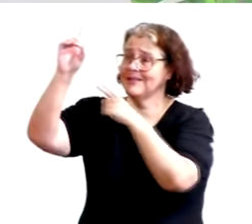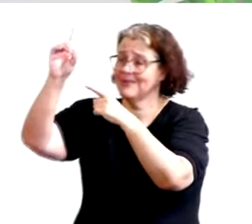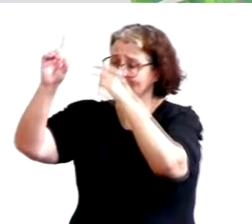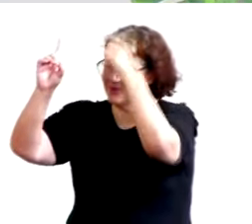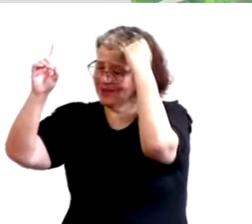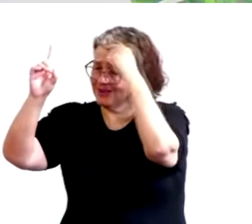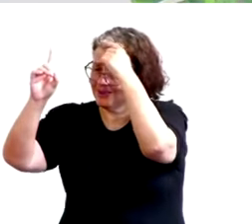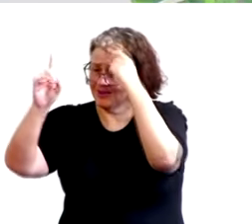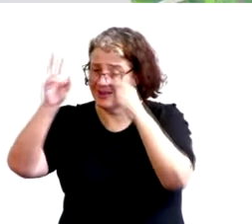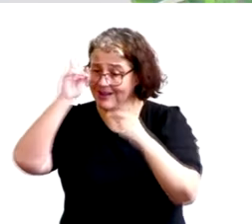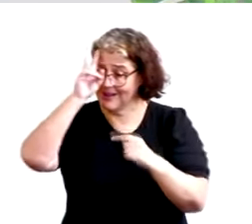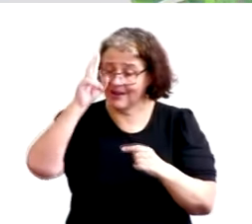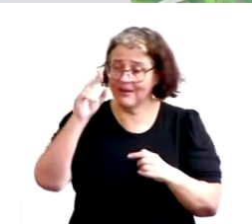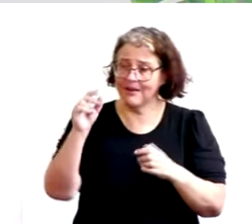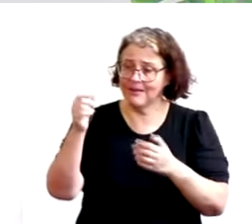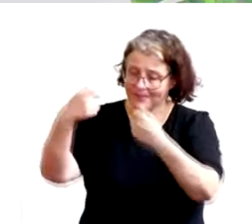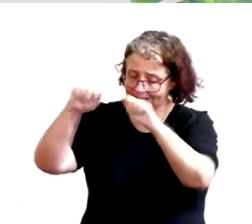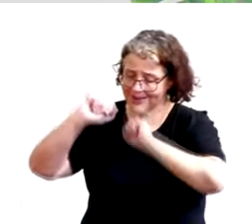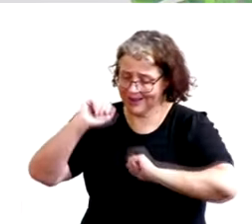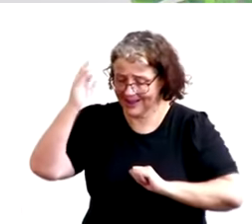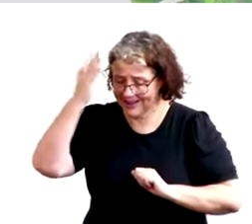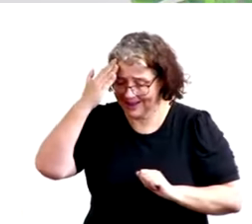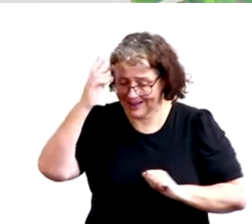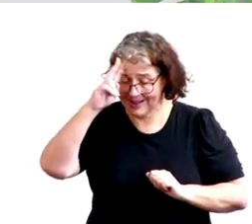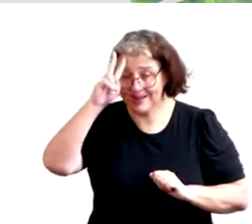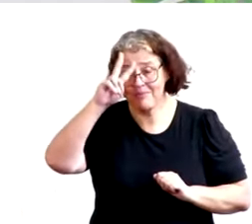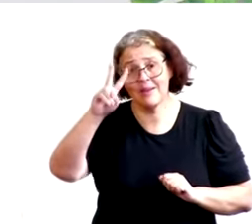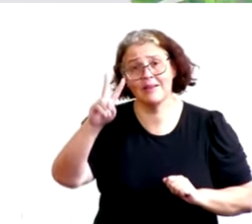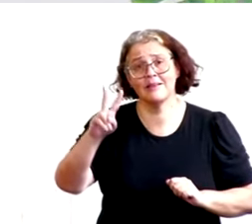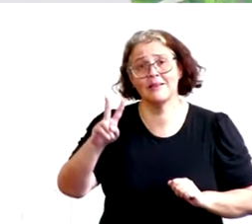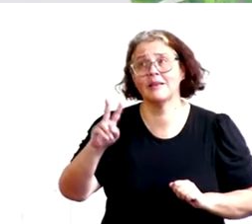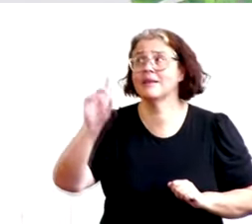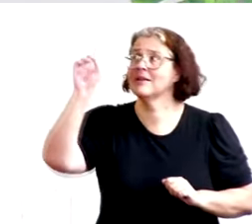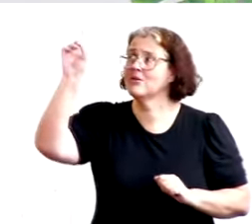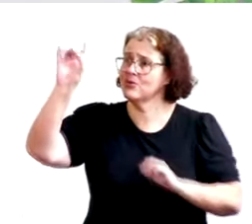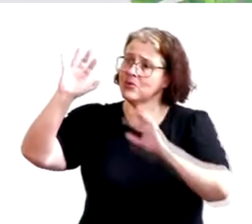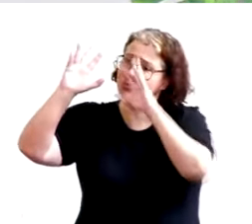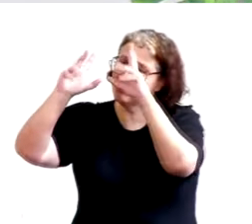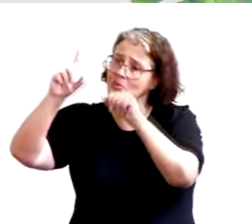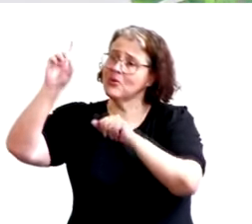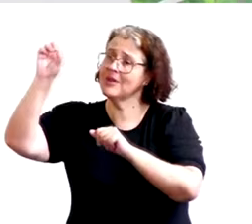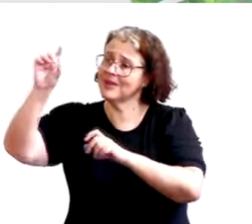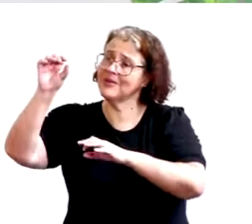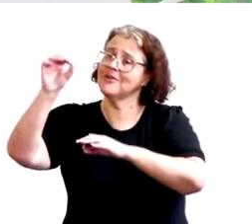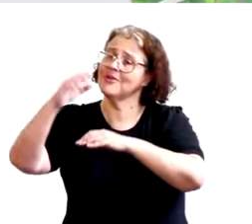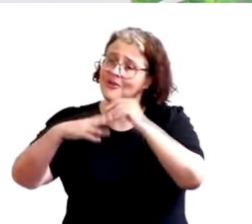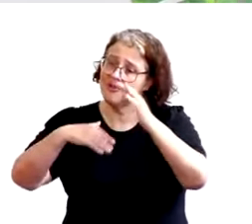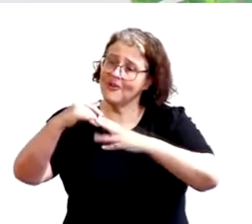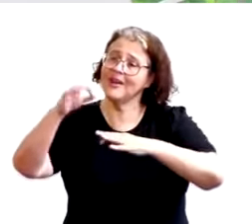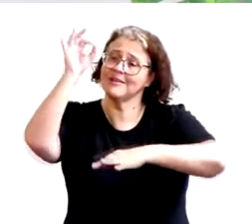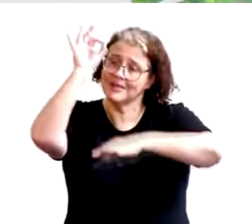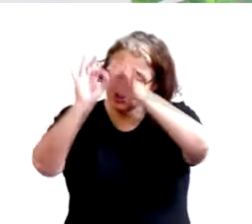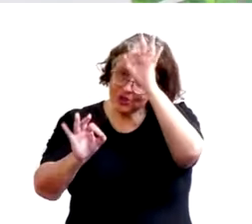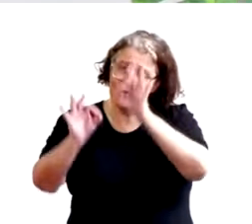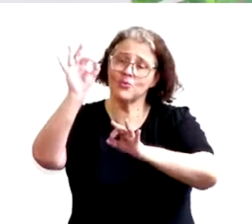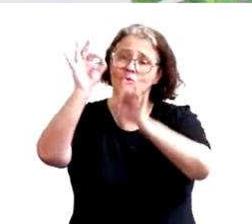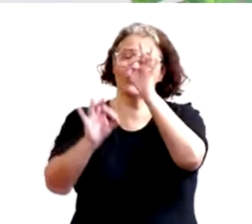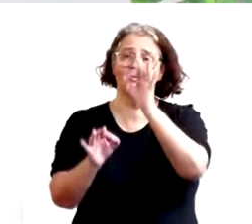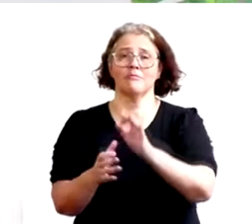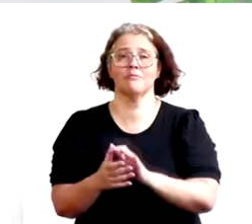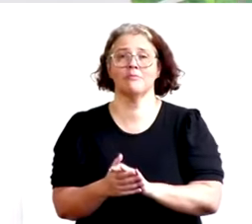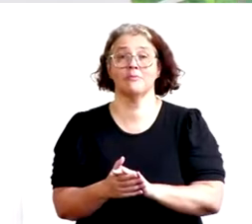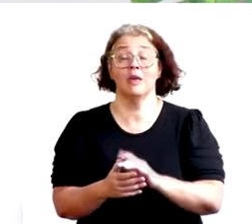do salmista de que tudo que ele faz é justo não é verdade que somos tentados